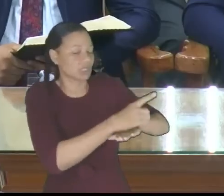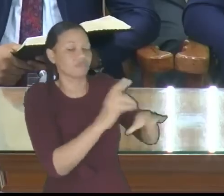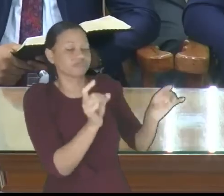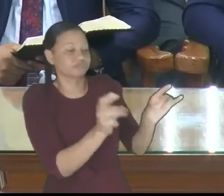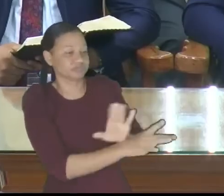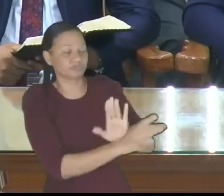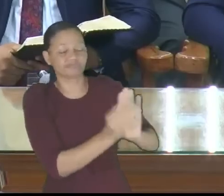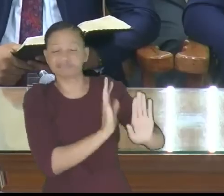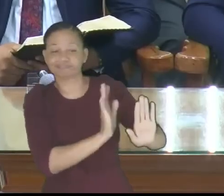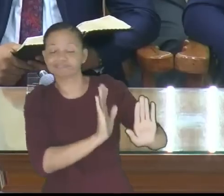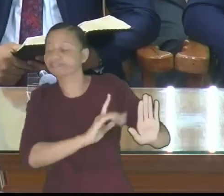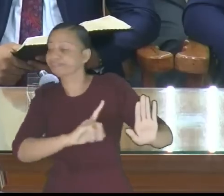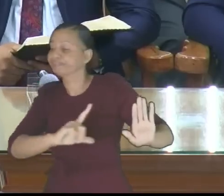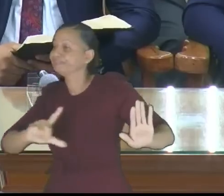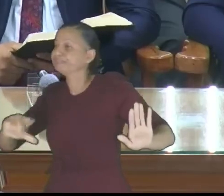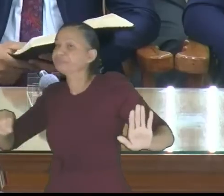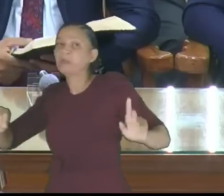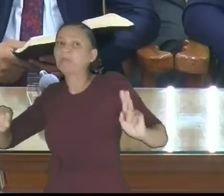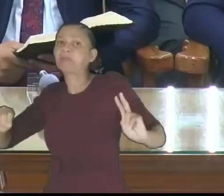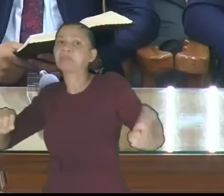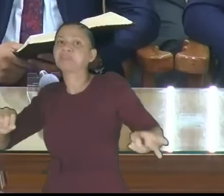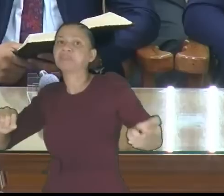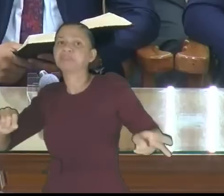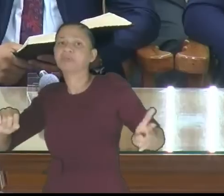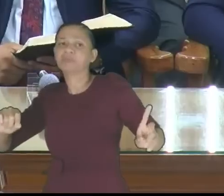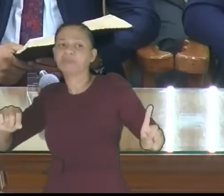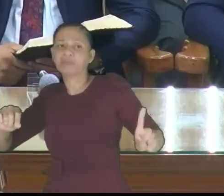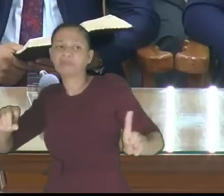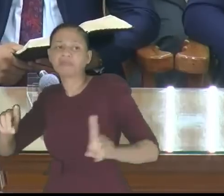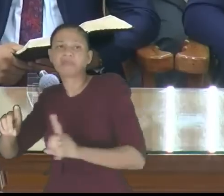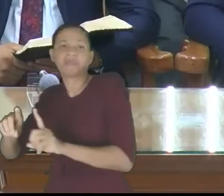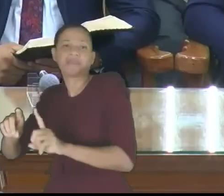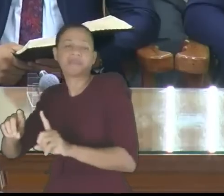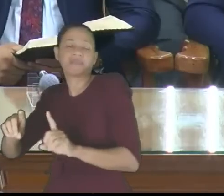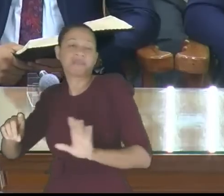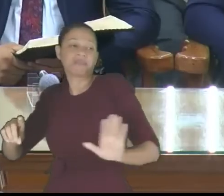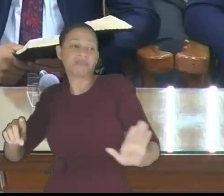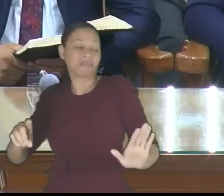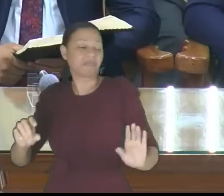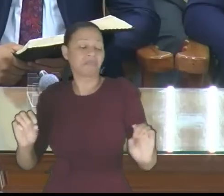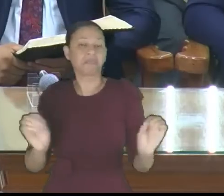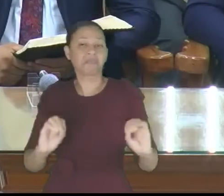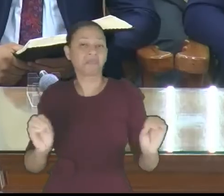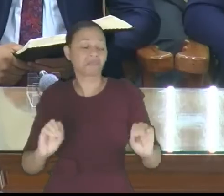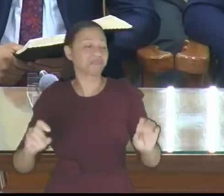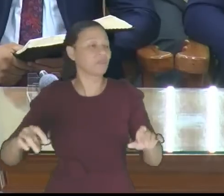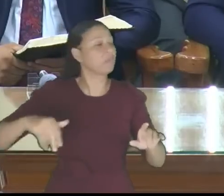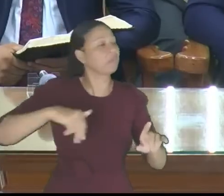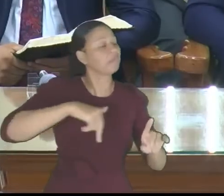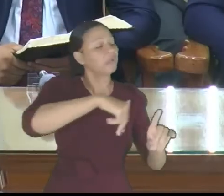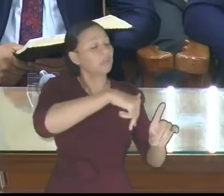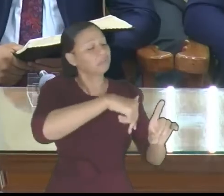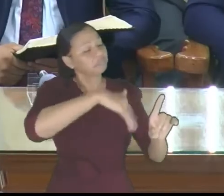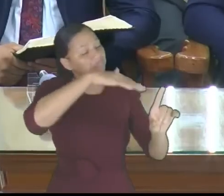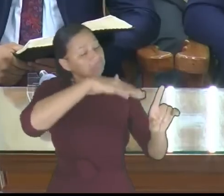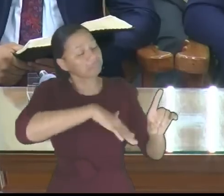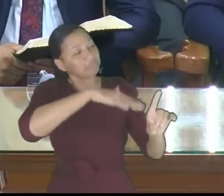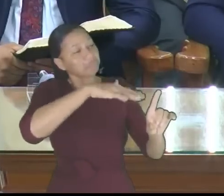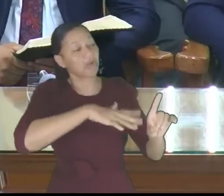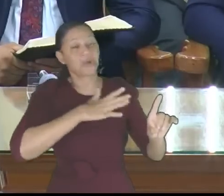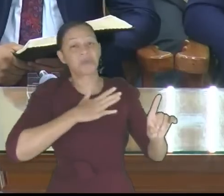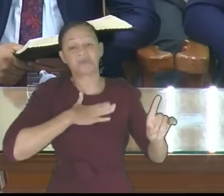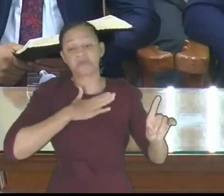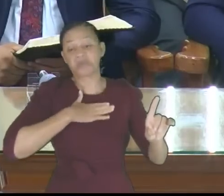Deus ficou para lá. É verdade ou não é, irmãos amados? Tem mais nada a ver, vem, presta. Eles dizem assim: já fiz a